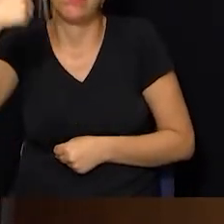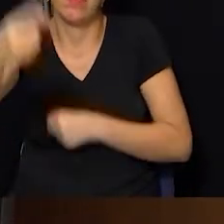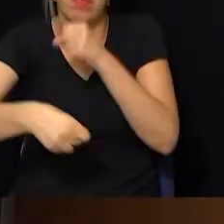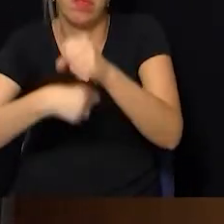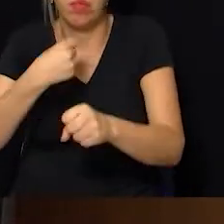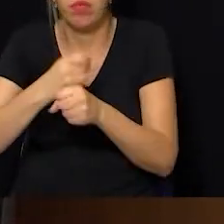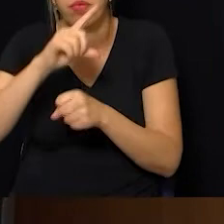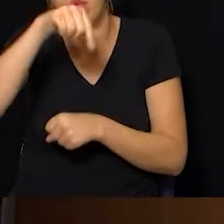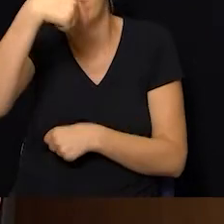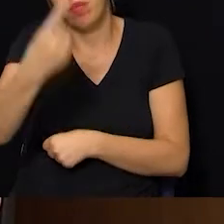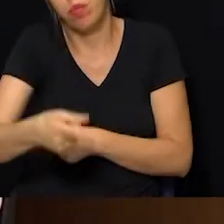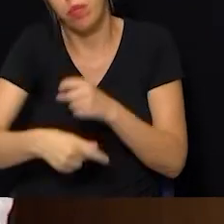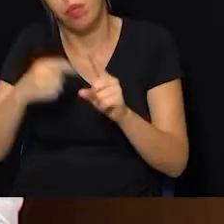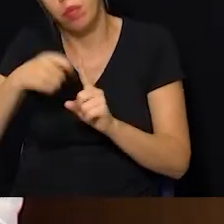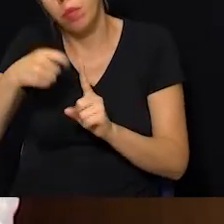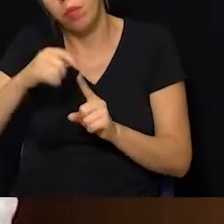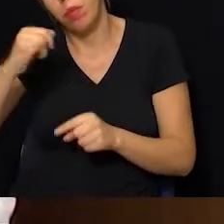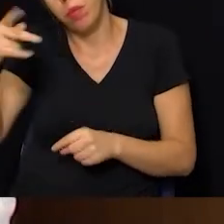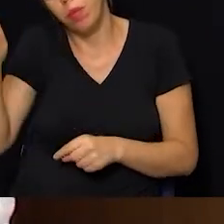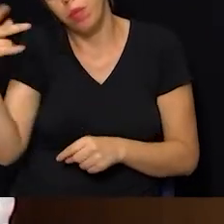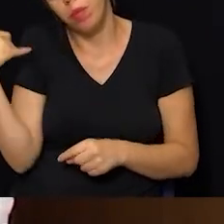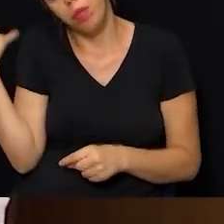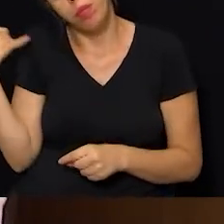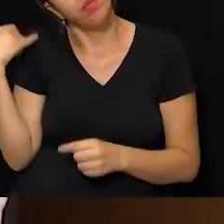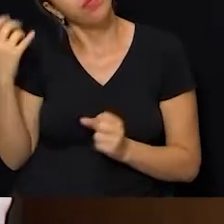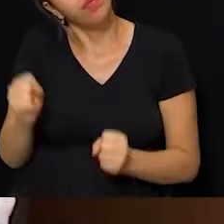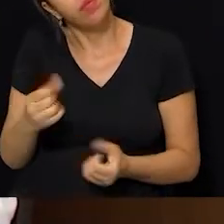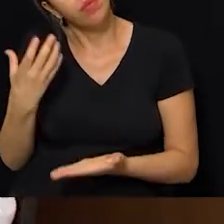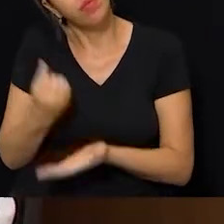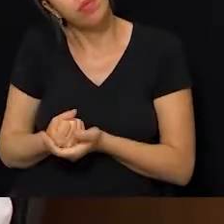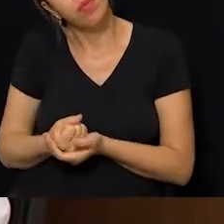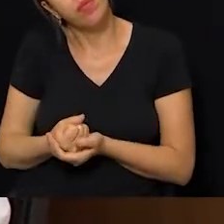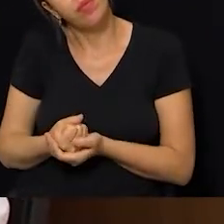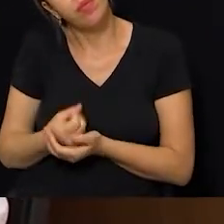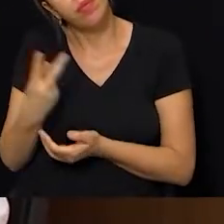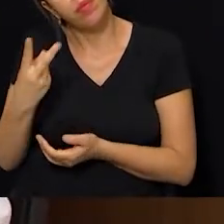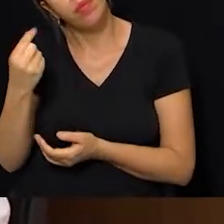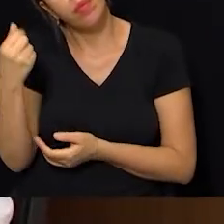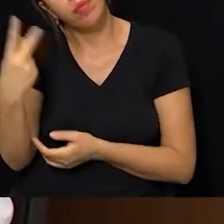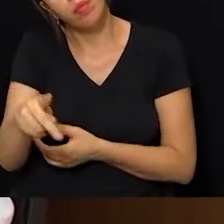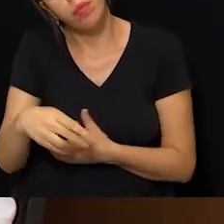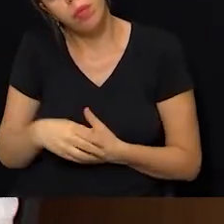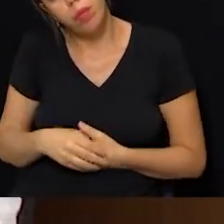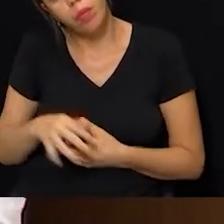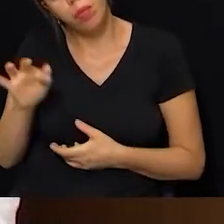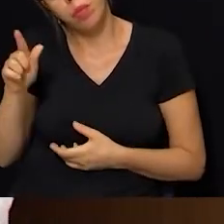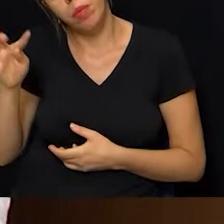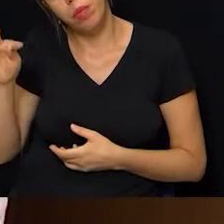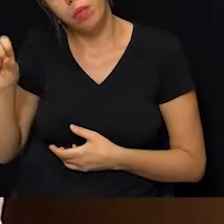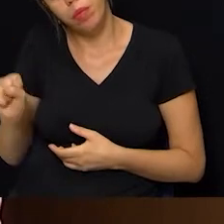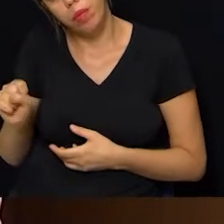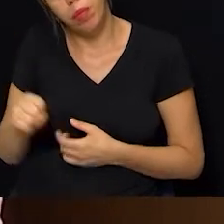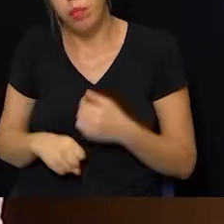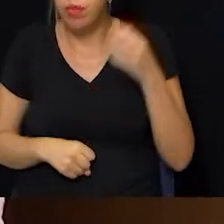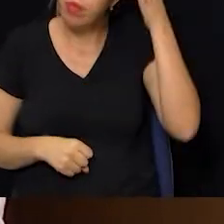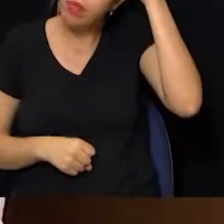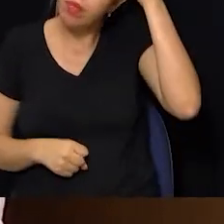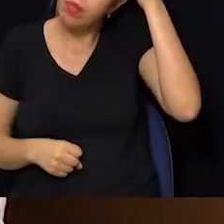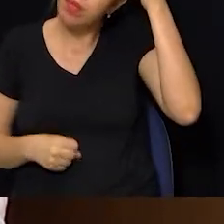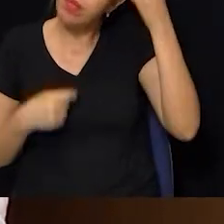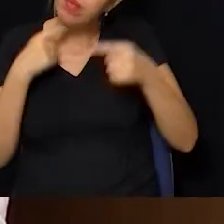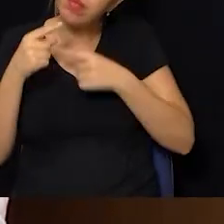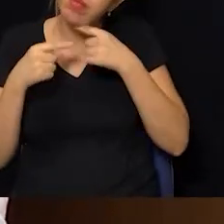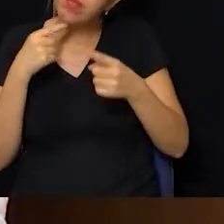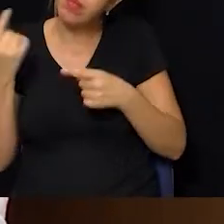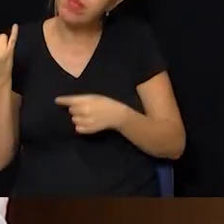no ano seguinte. E aí, todo mês do seu aniversário, você vai receber a alíquota do seu FGTS. Tem mais